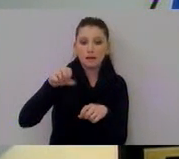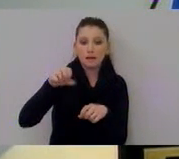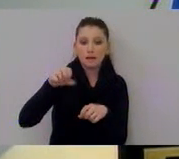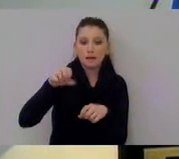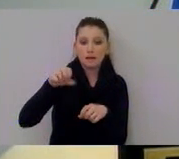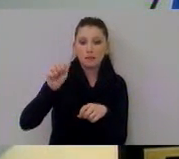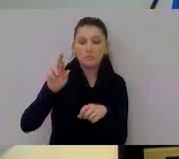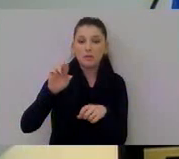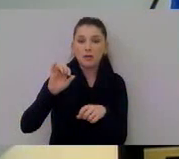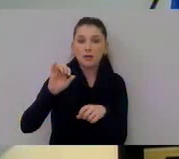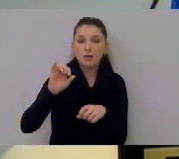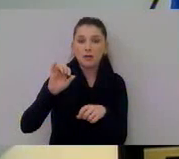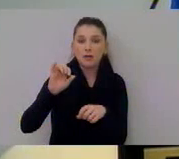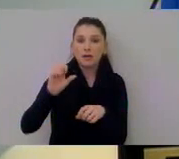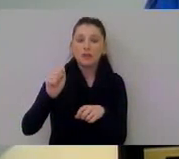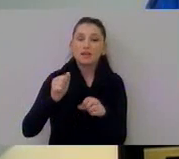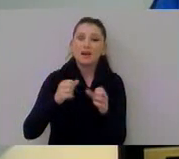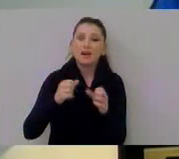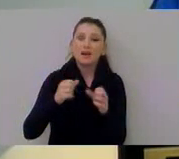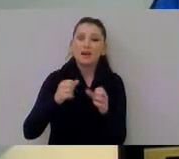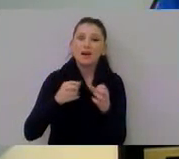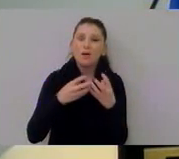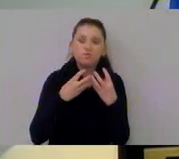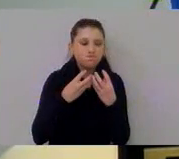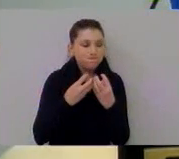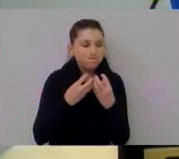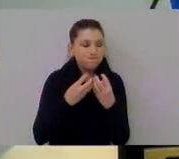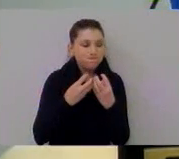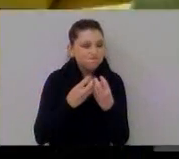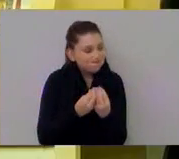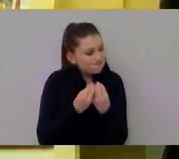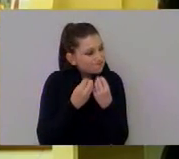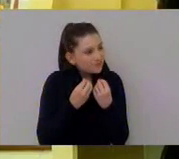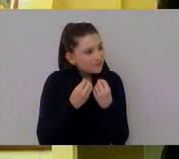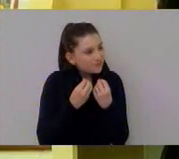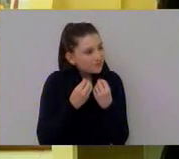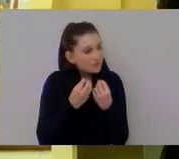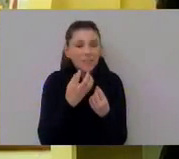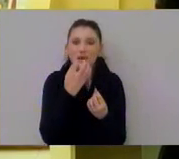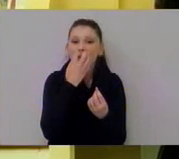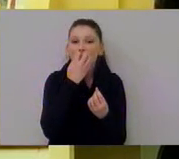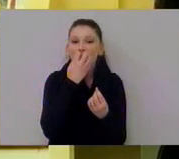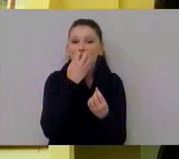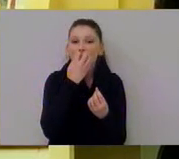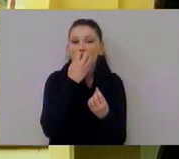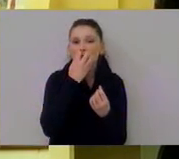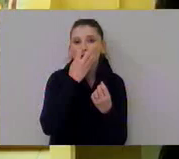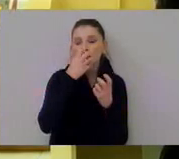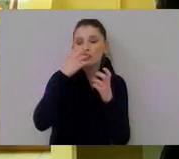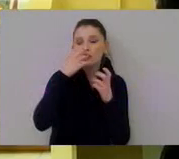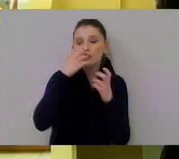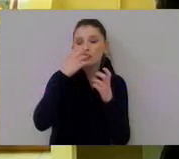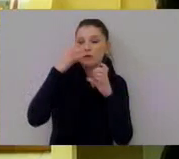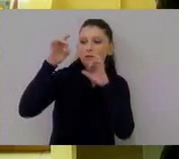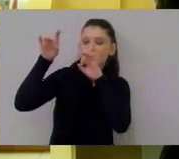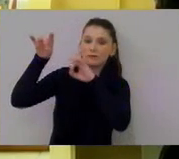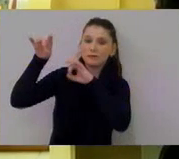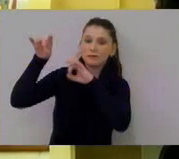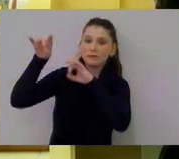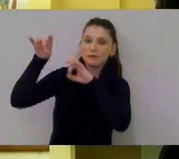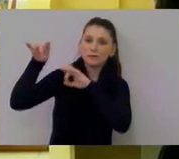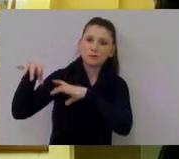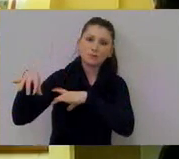me ajuda. Os Cães Errantes também, que também é outro problema na